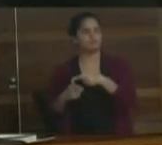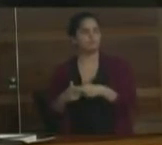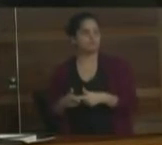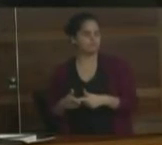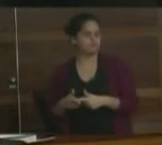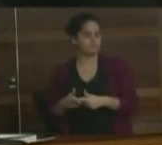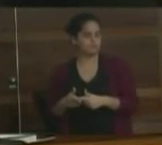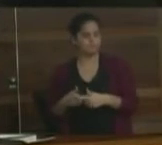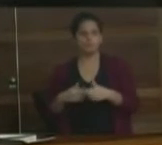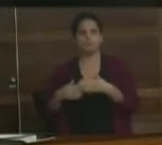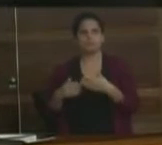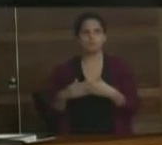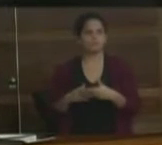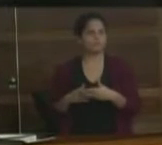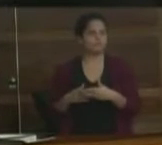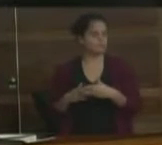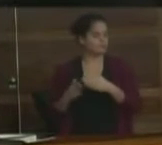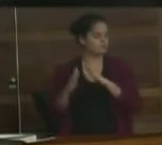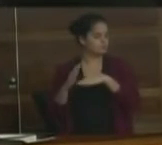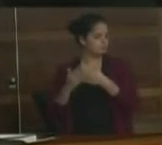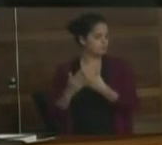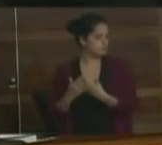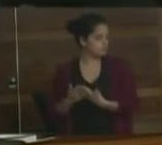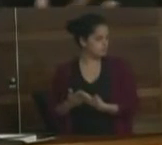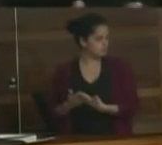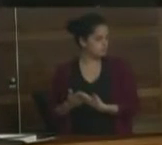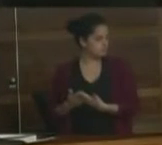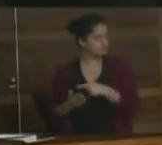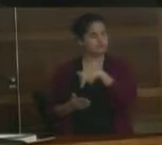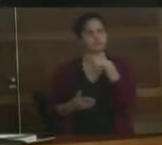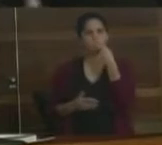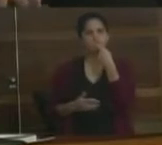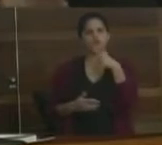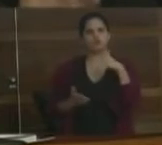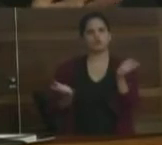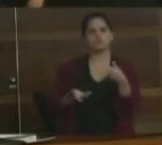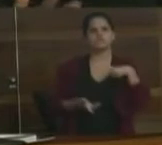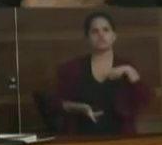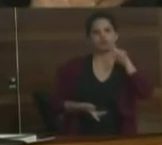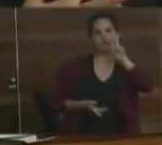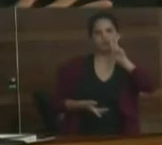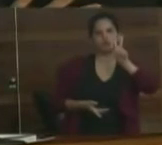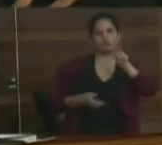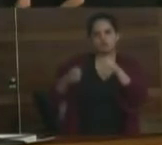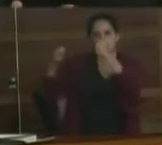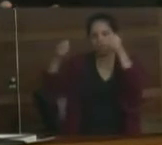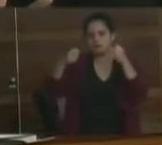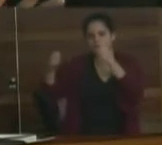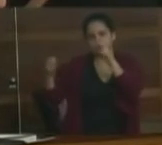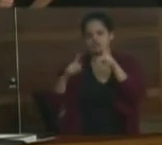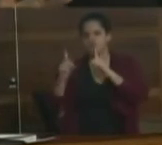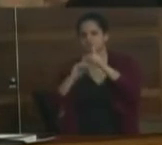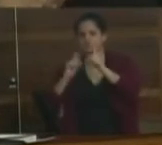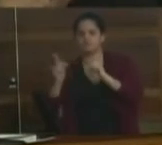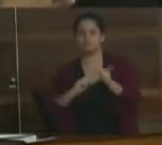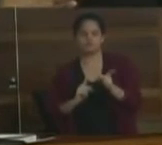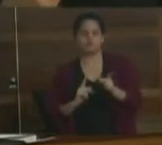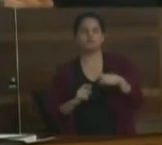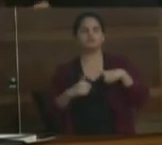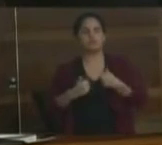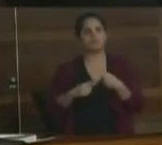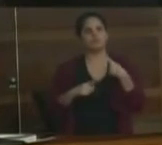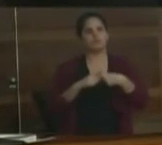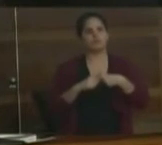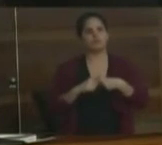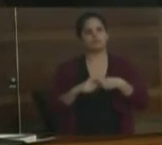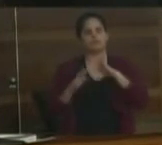constantemente qualquer rede de educação então é só tá dizendo hoje tem duas manifestações uma manifestação sim porque a